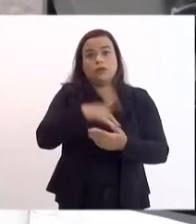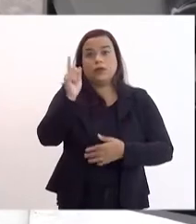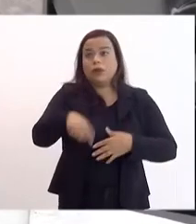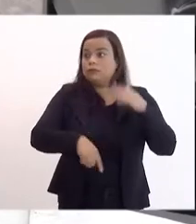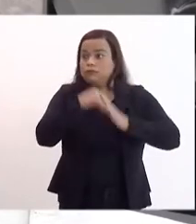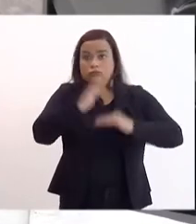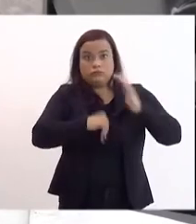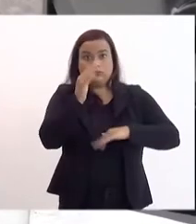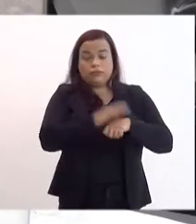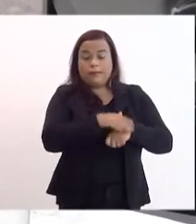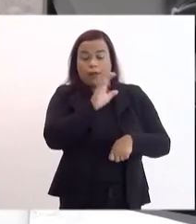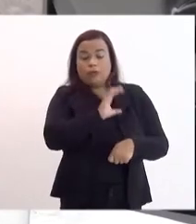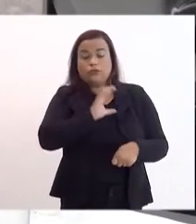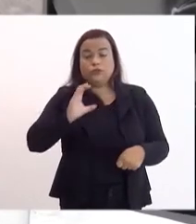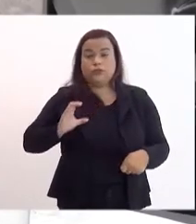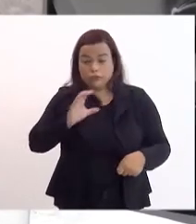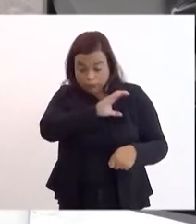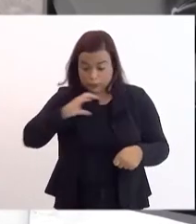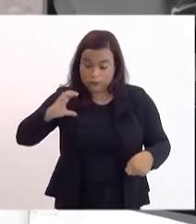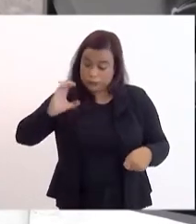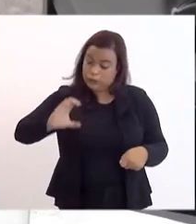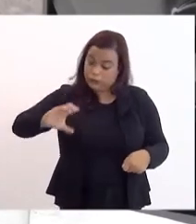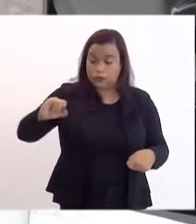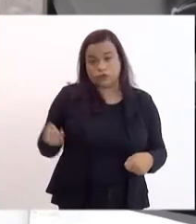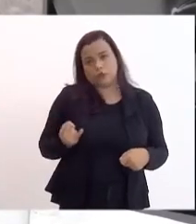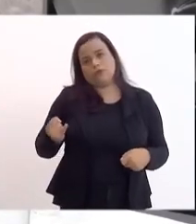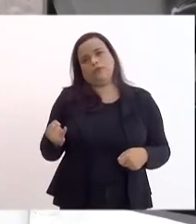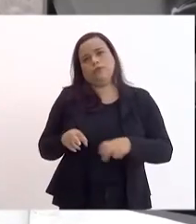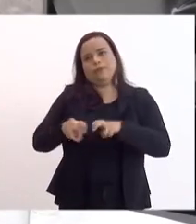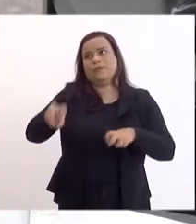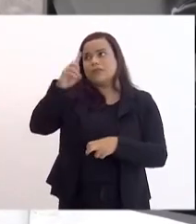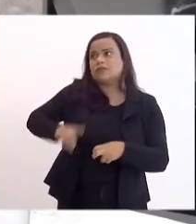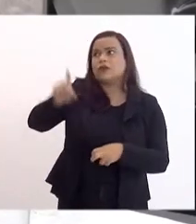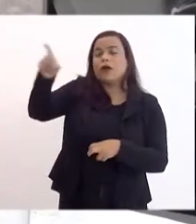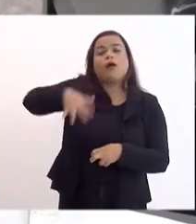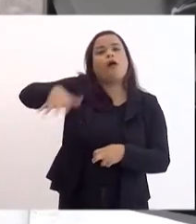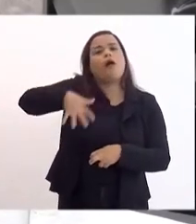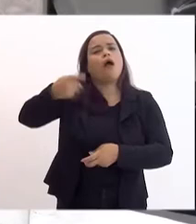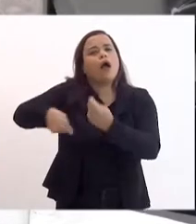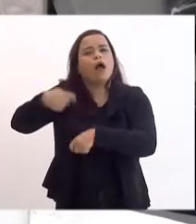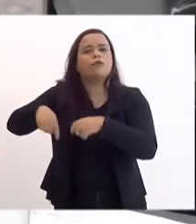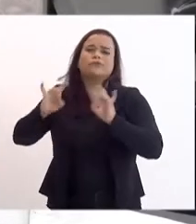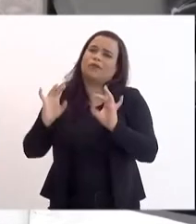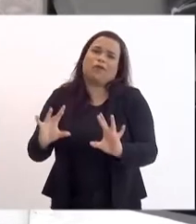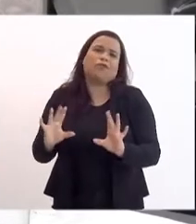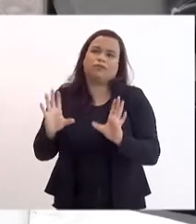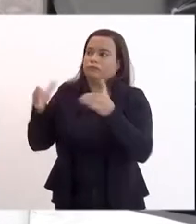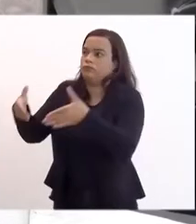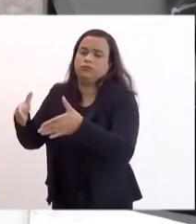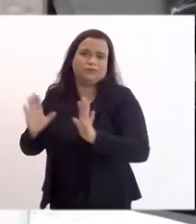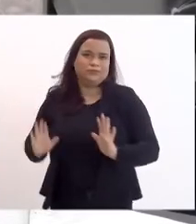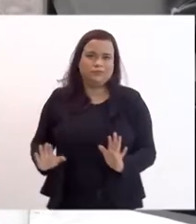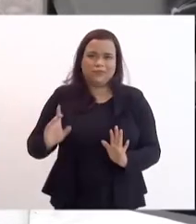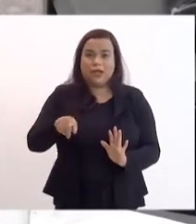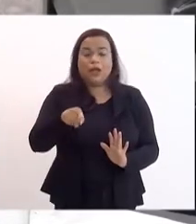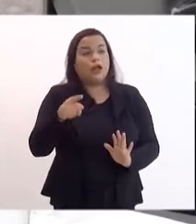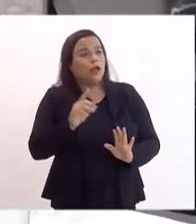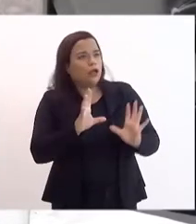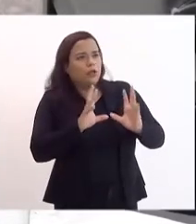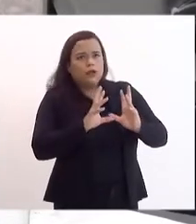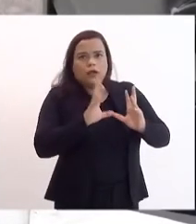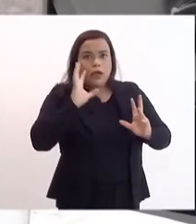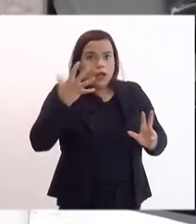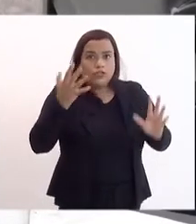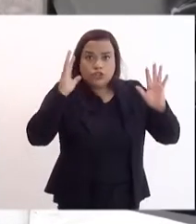da CCJ do que da própria mesa. A mesa diretora são os aspectos administrativos. Deputado. Uma vez que ele já foi superado dentro da instância adequada, que